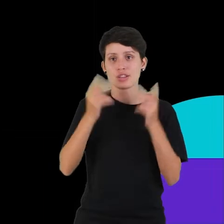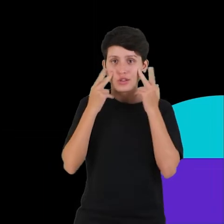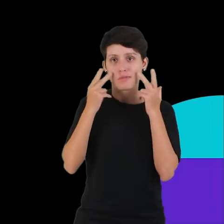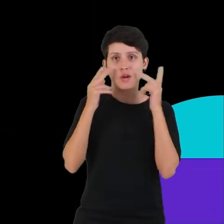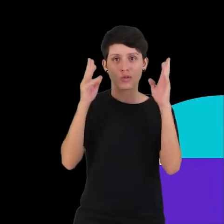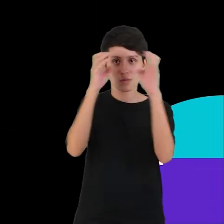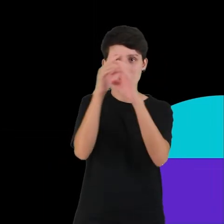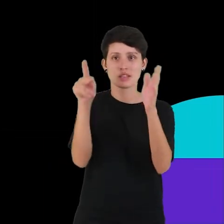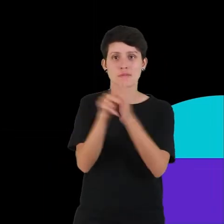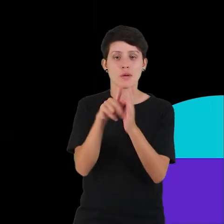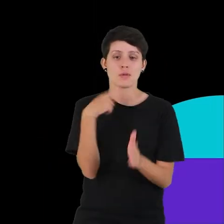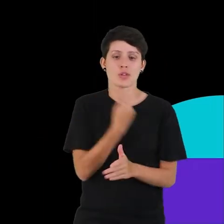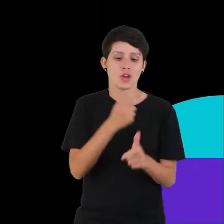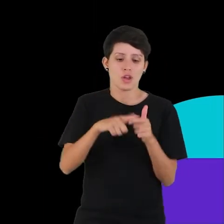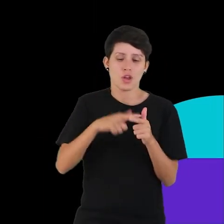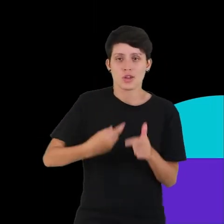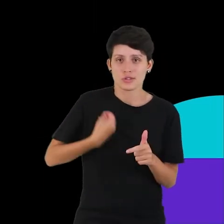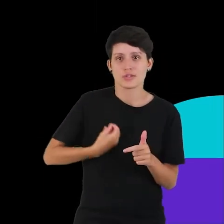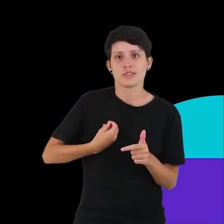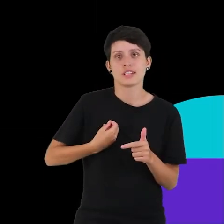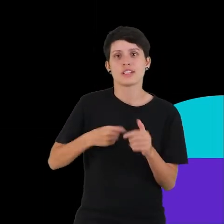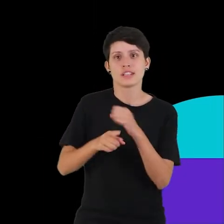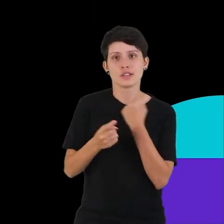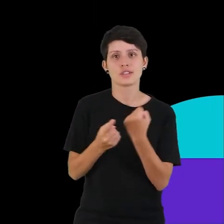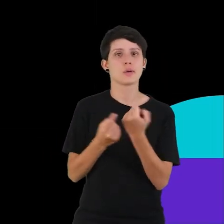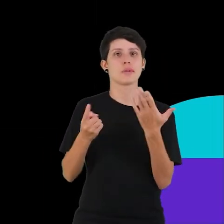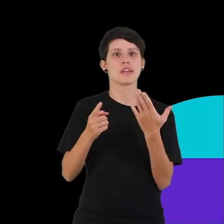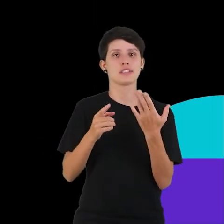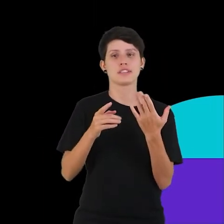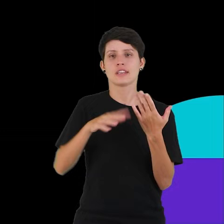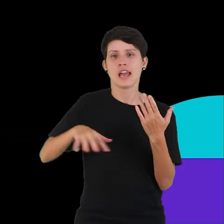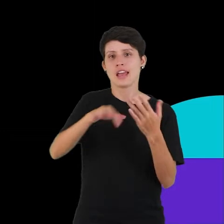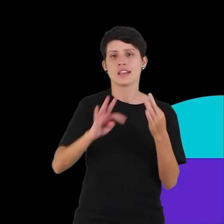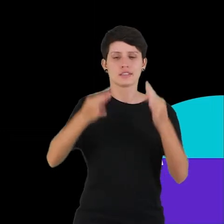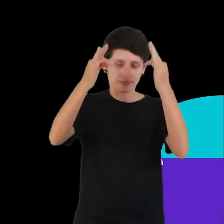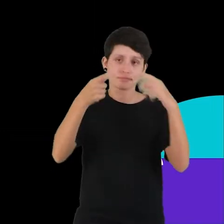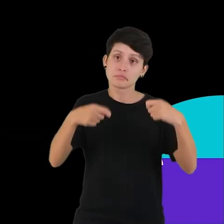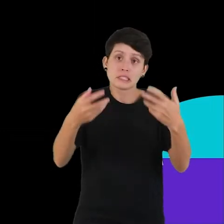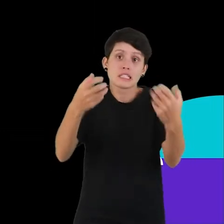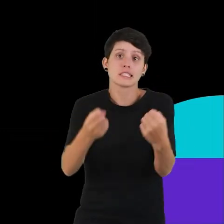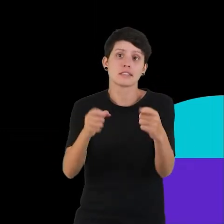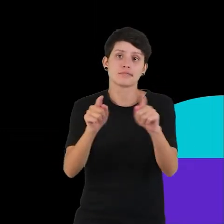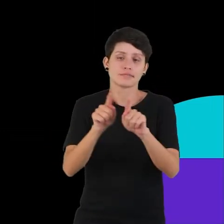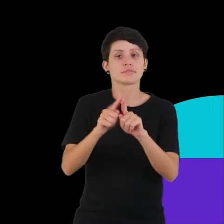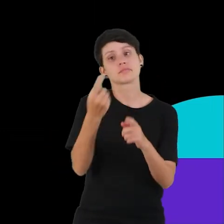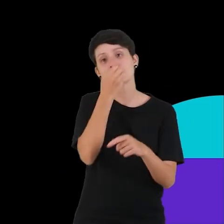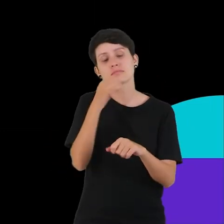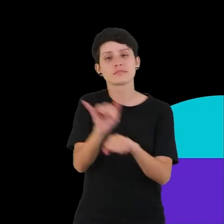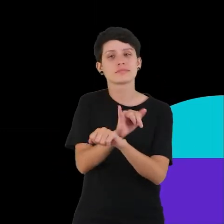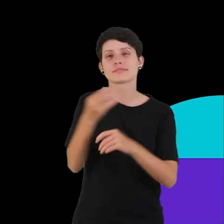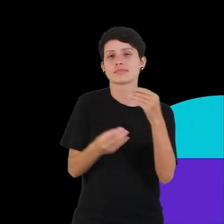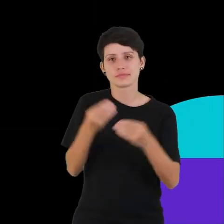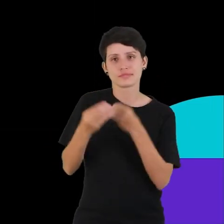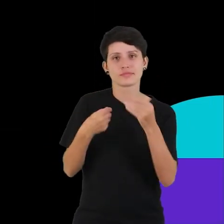nossa vida, parte dos problemas que a gente vivencia socialmente, ambientalmente, economicamente, e a gente tem que aprender a lidar com elas. E uma forma